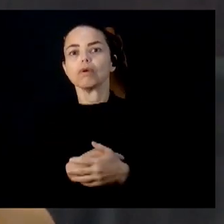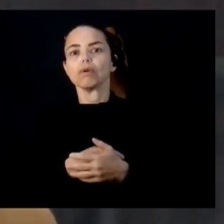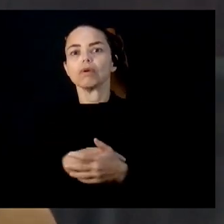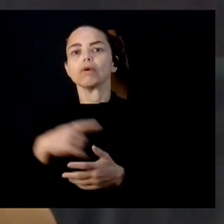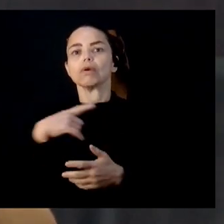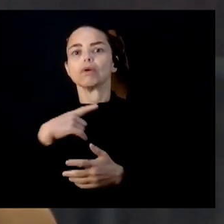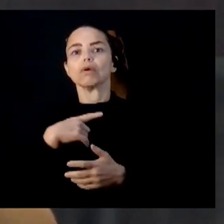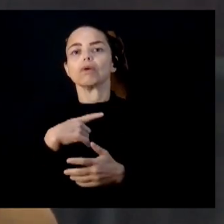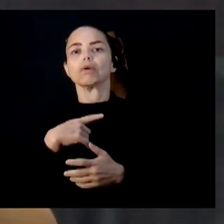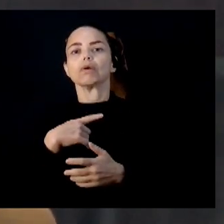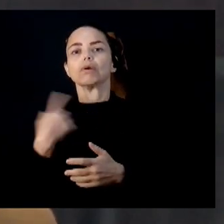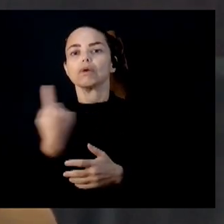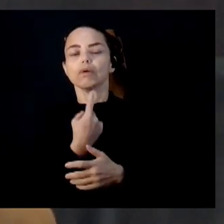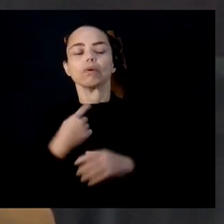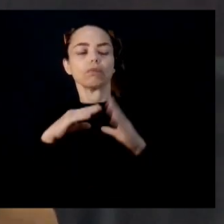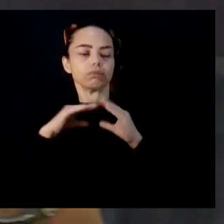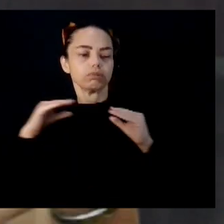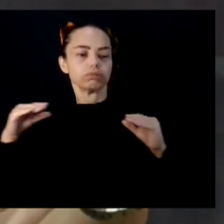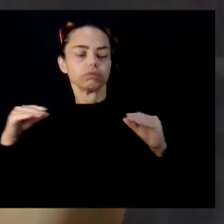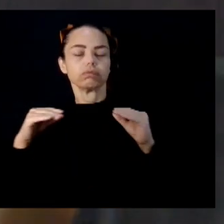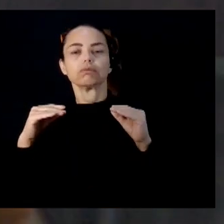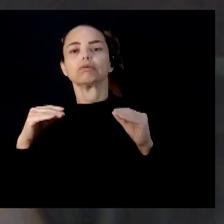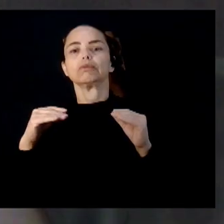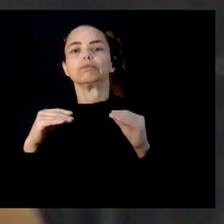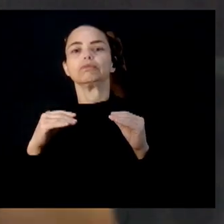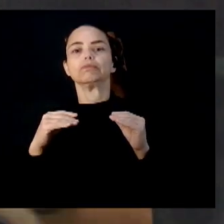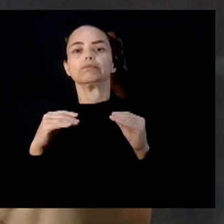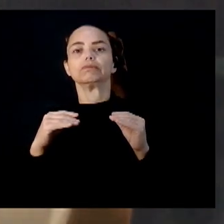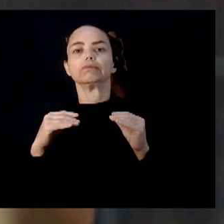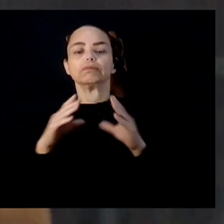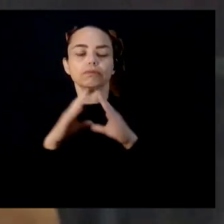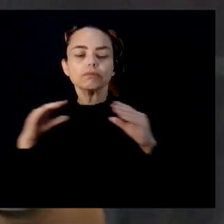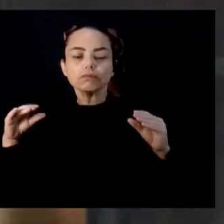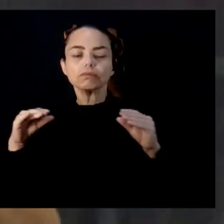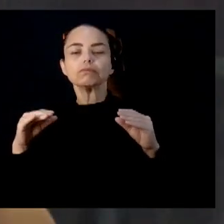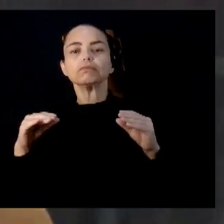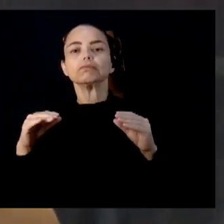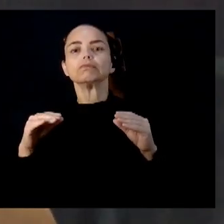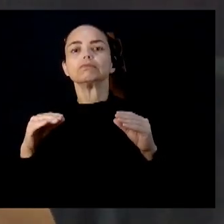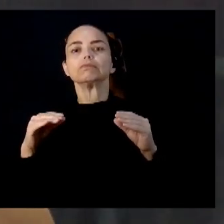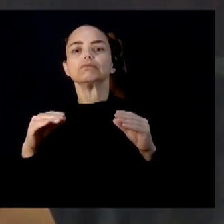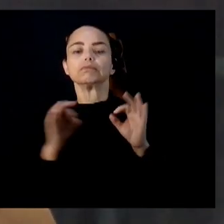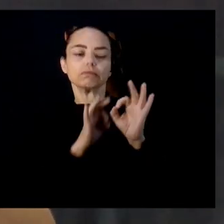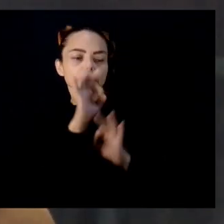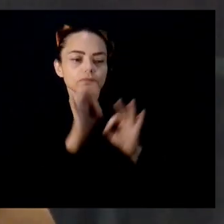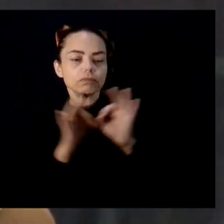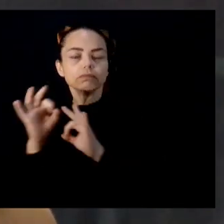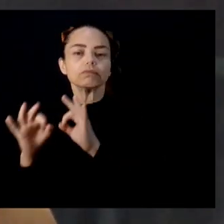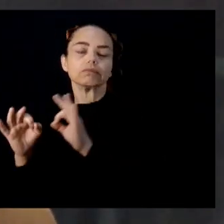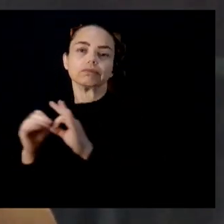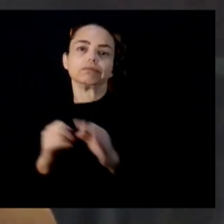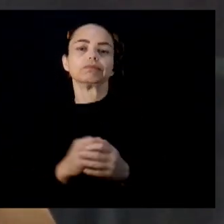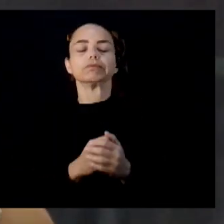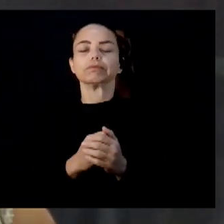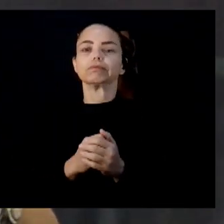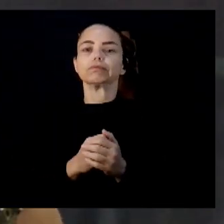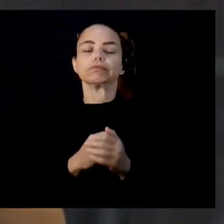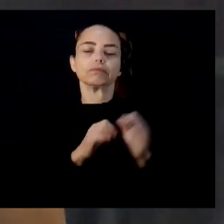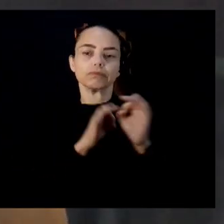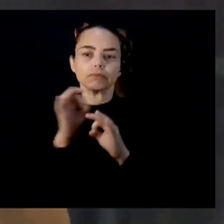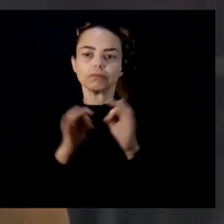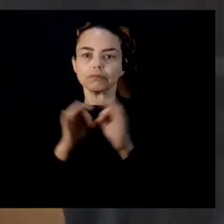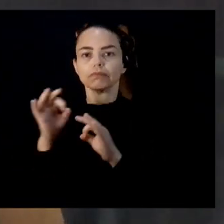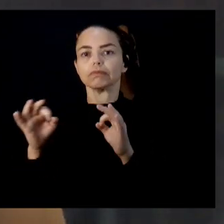colocar nós, e ela estabelece um conforto, uma organização. E nessa organização a gente tende